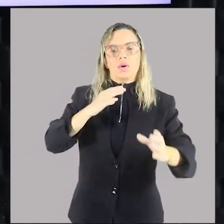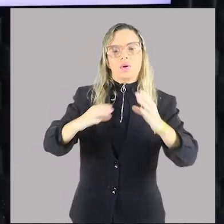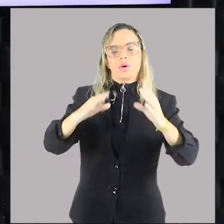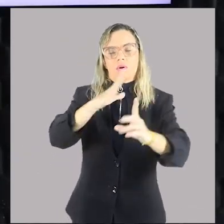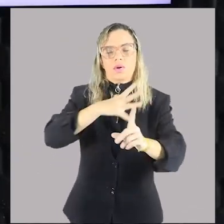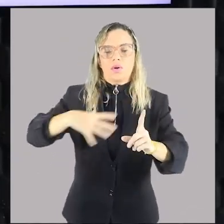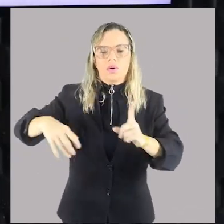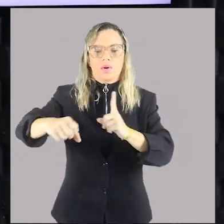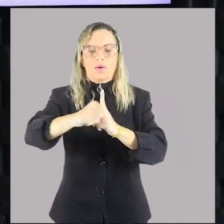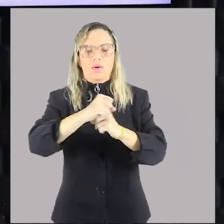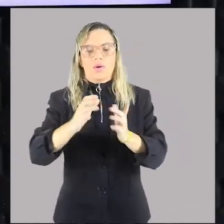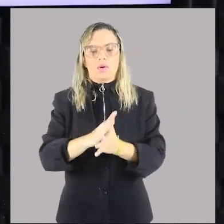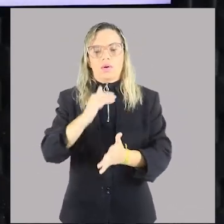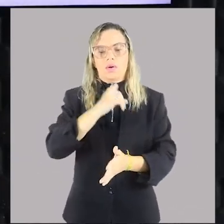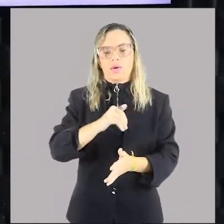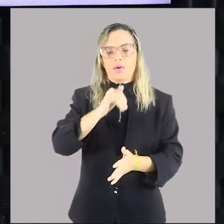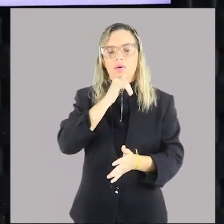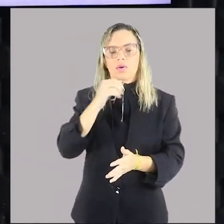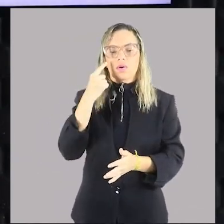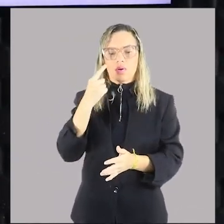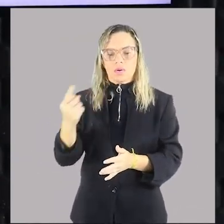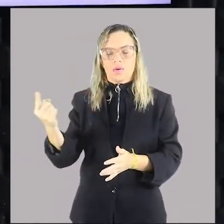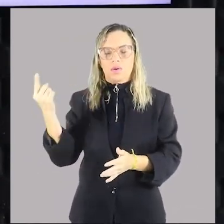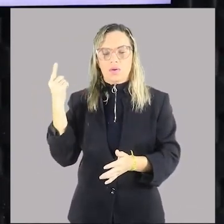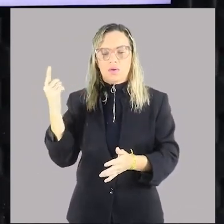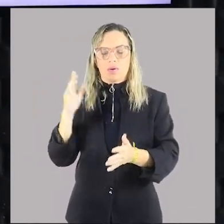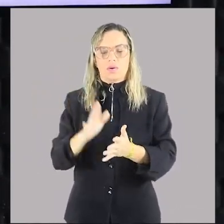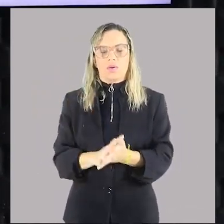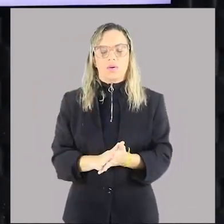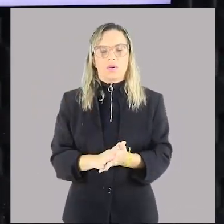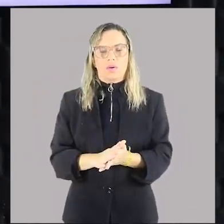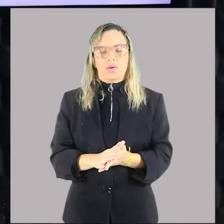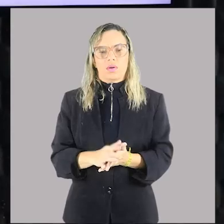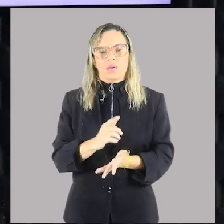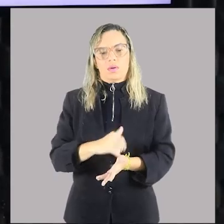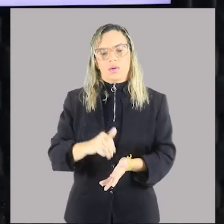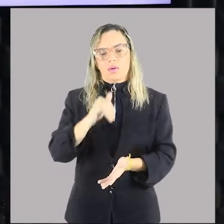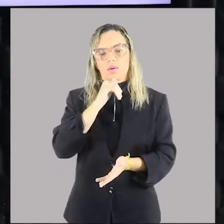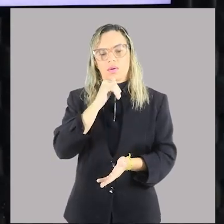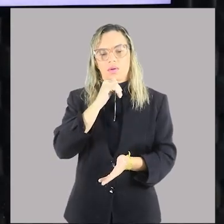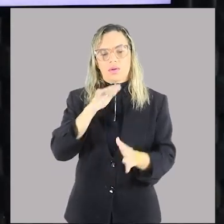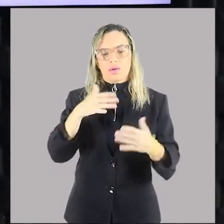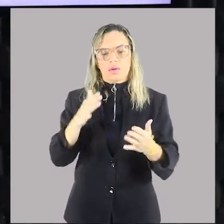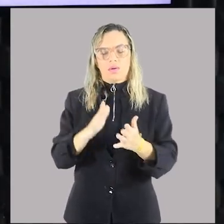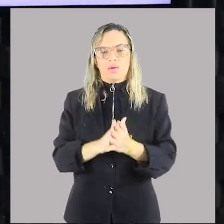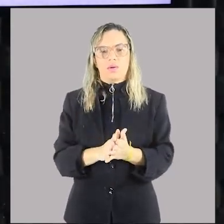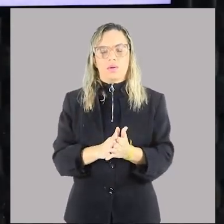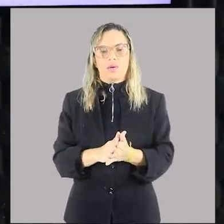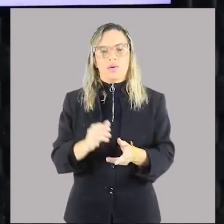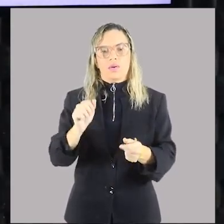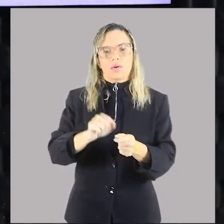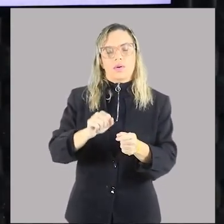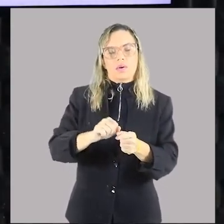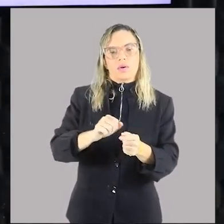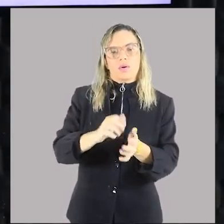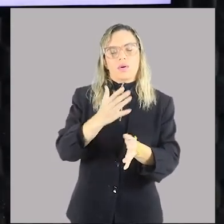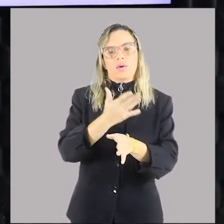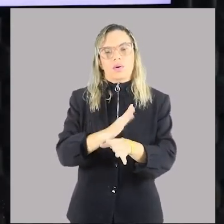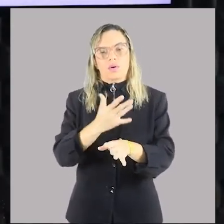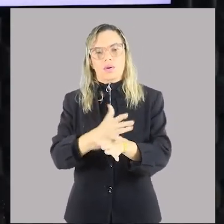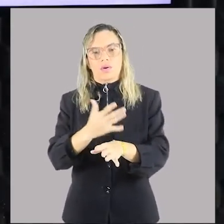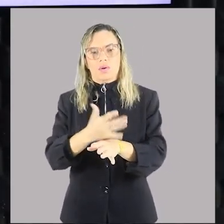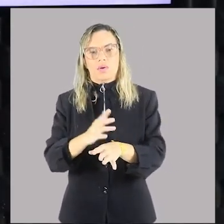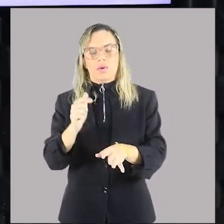podem ser, por exemplo, concessionárias de serviço público. E aí, meramente, executarão um serviço que